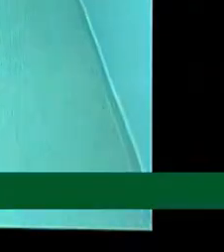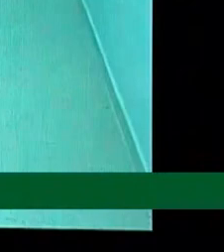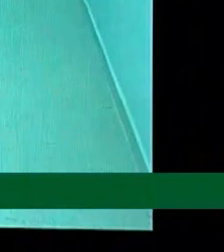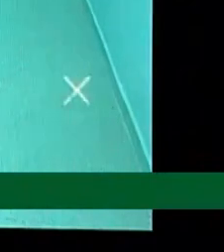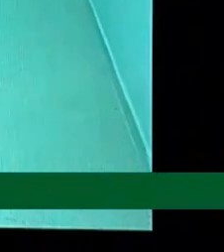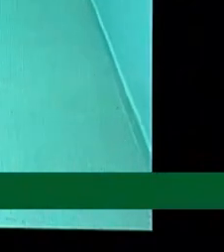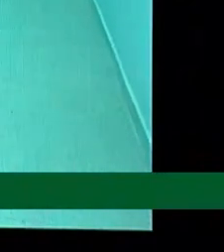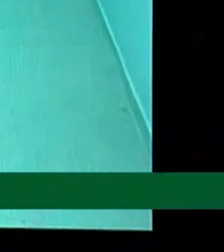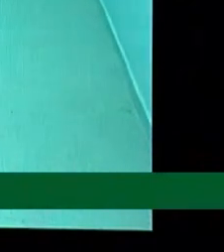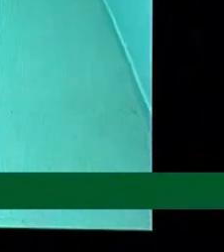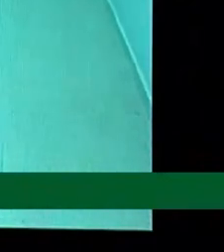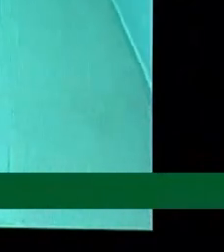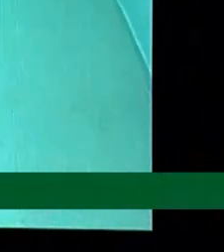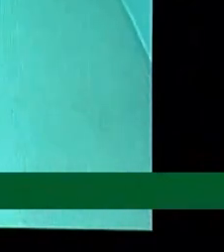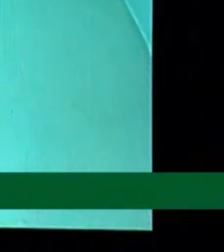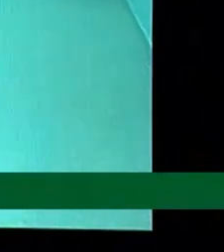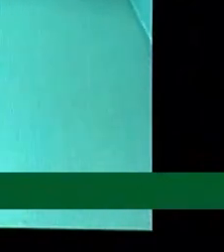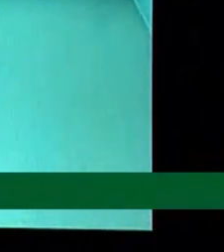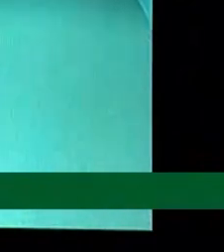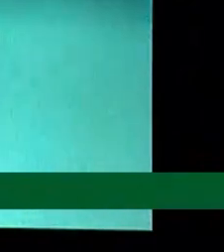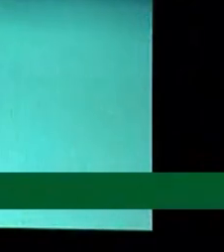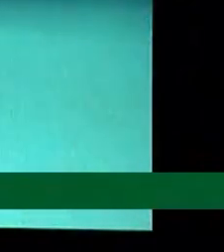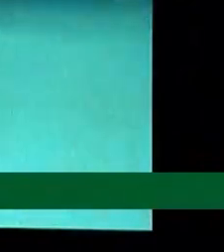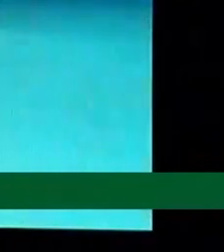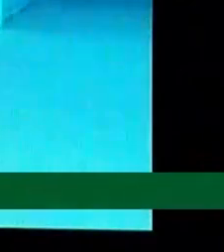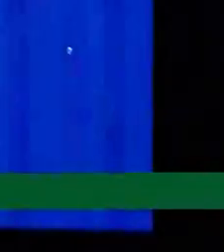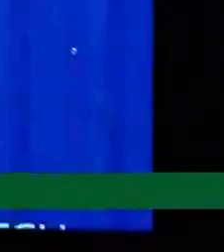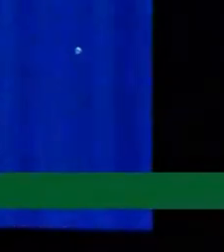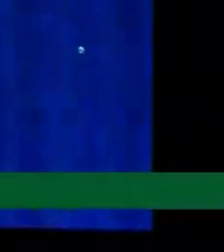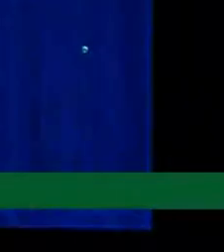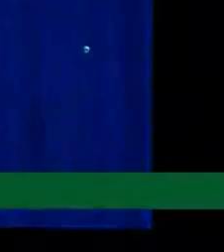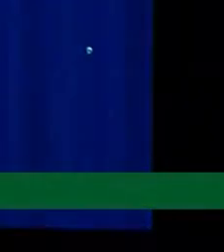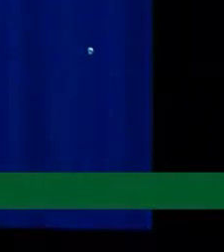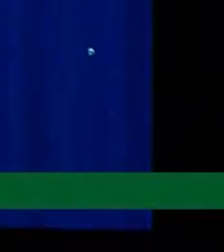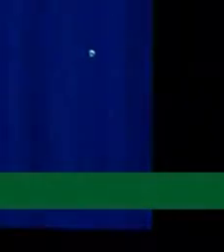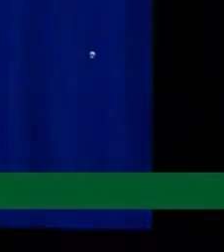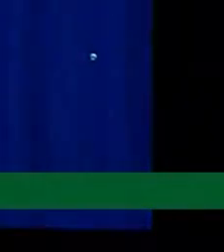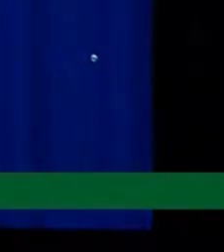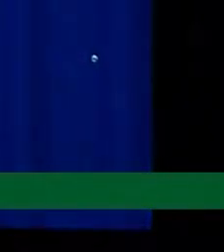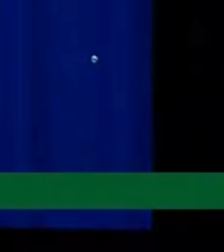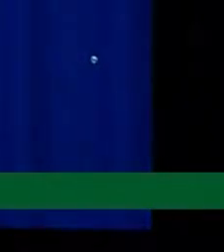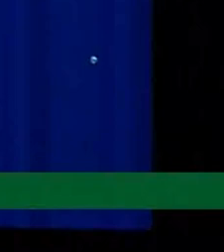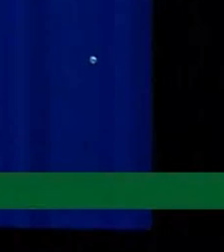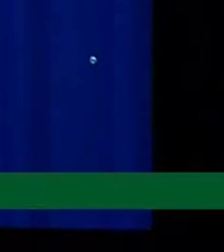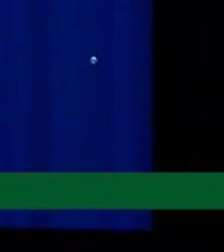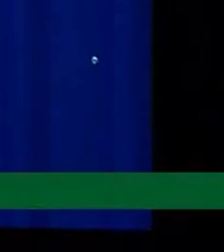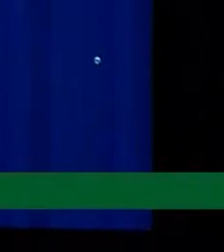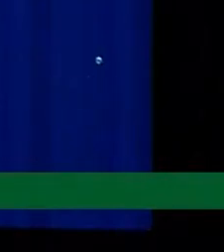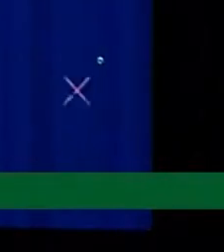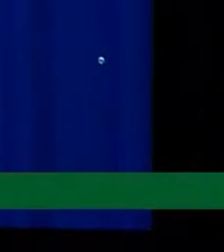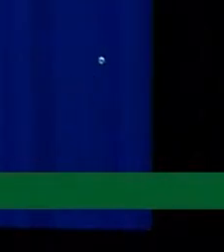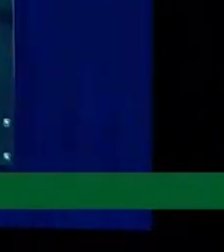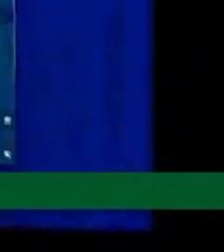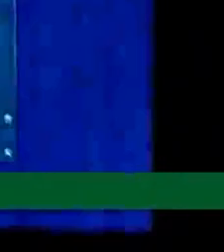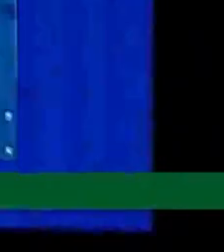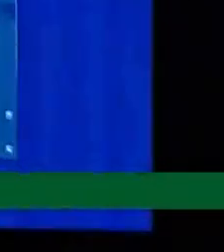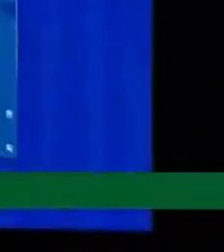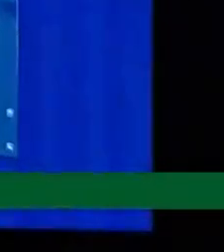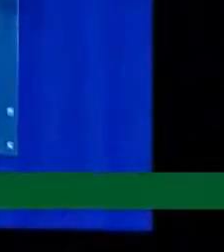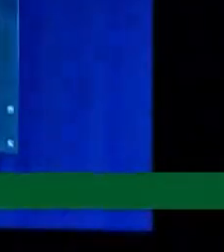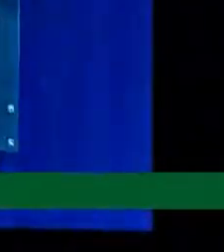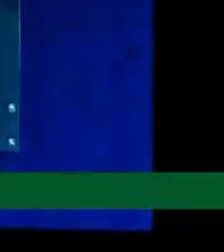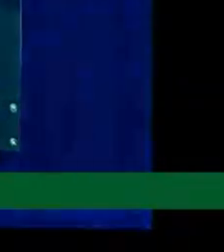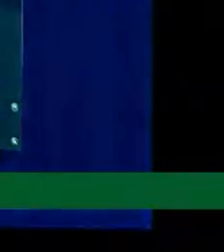especialidades para prevenir e tratar mais doenças serão oito consultórios para atender a crescente demanda da nossa